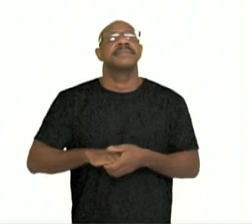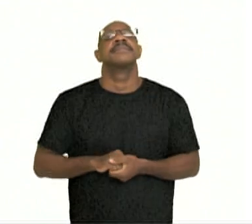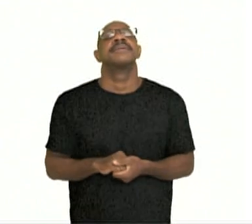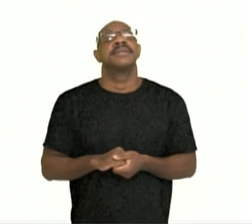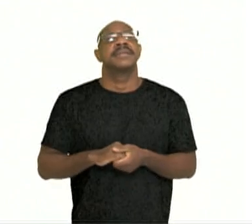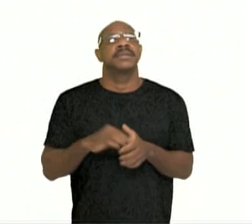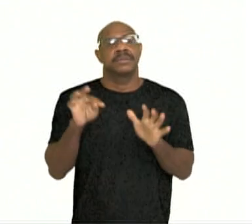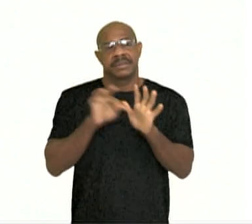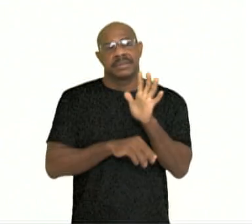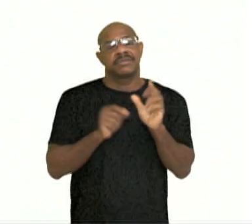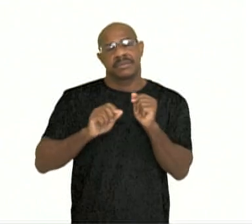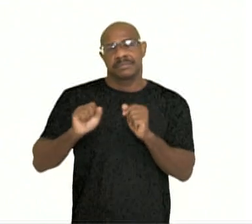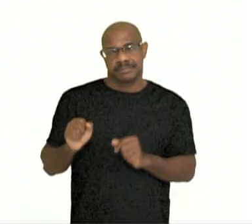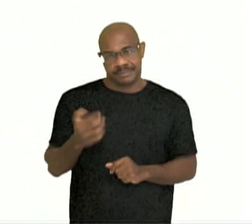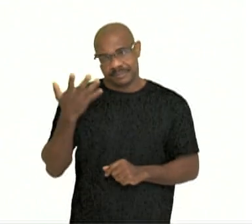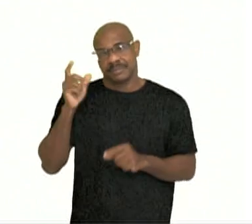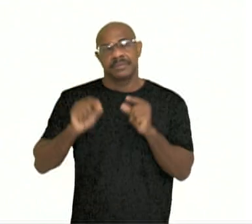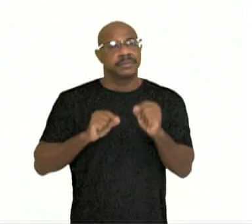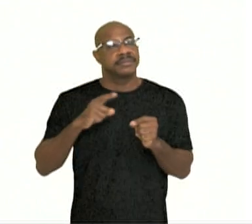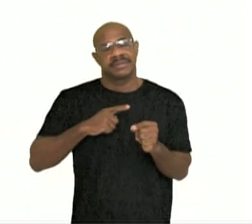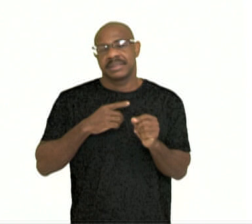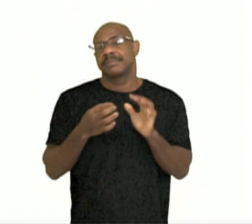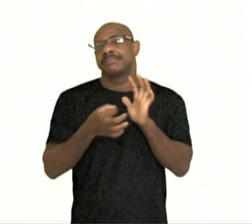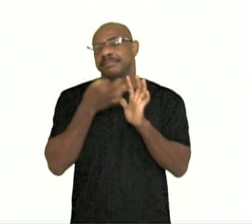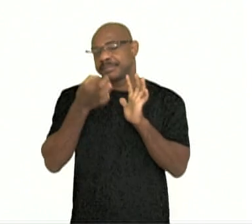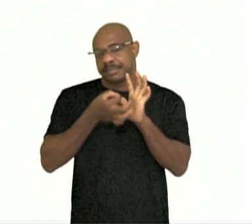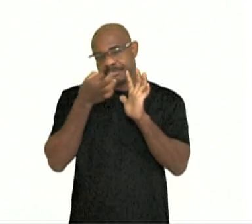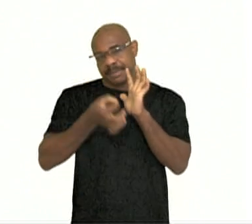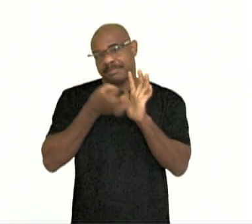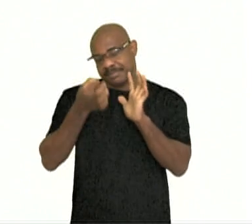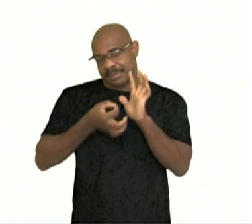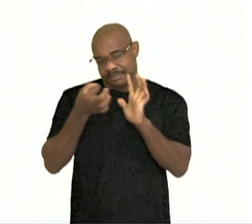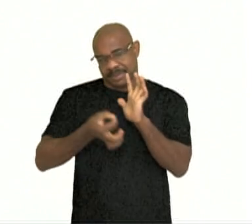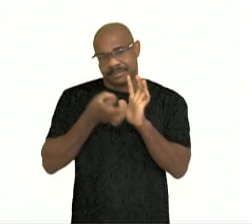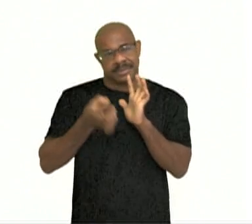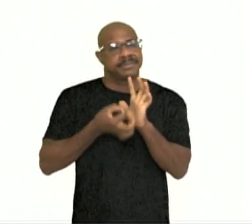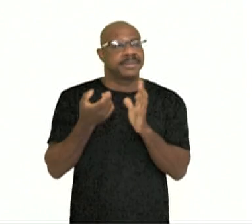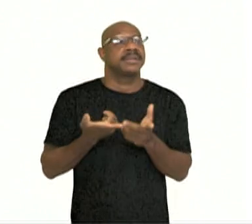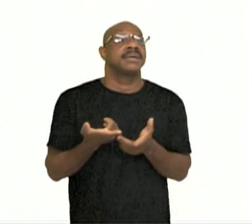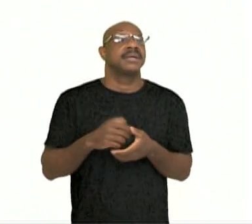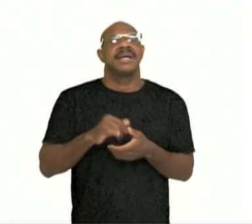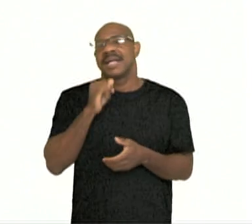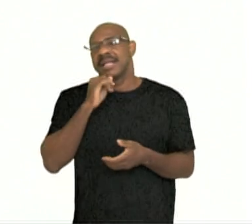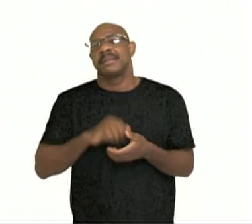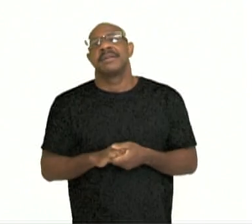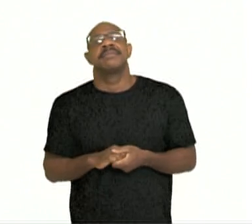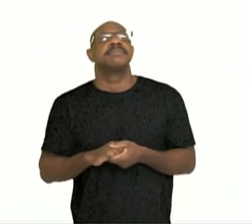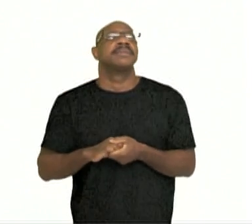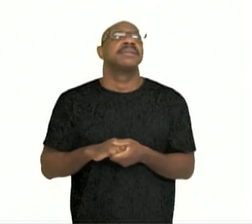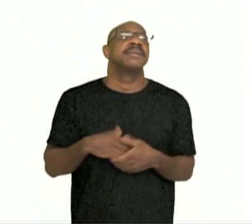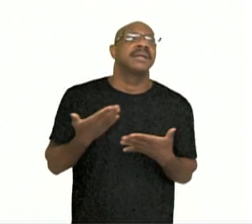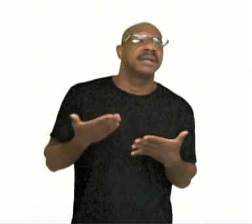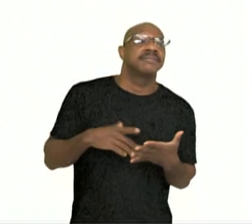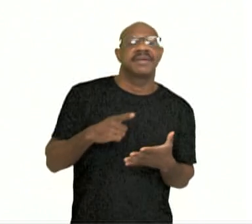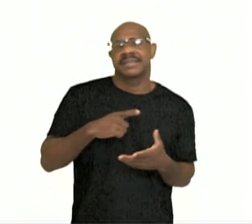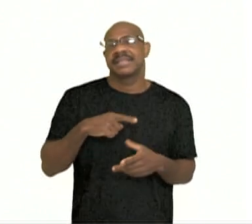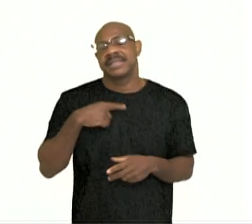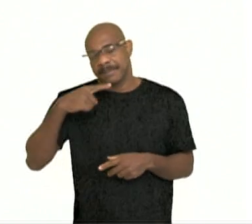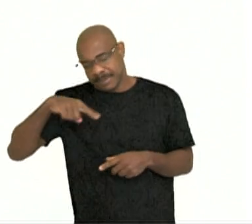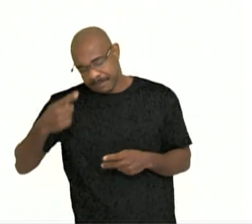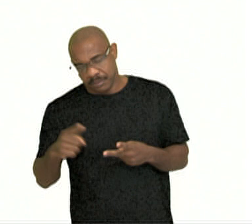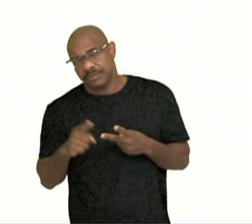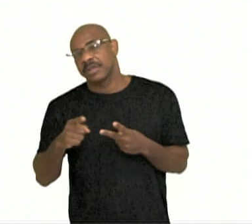texto vai ter fato, mas vai ter argumentação. Ou seja, lá pelas tantas vão ser introduzidas